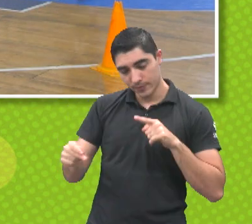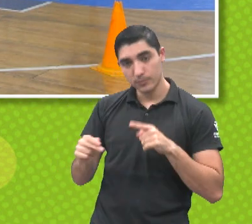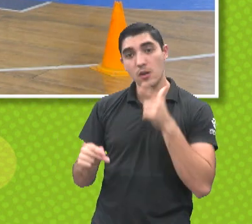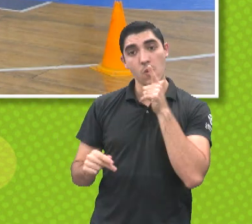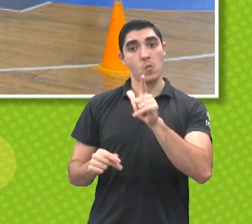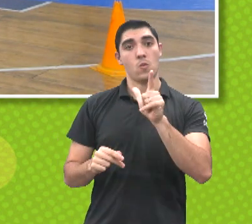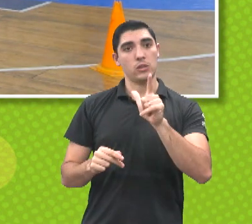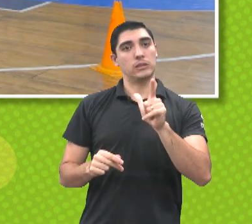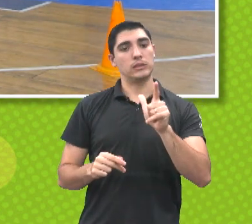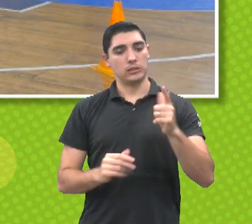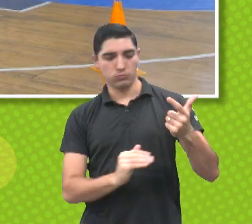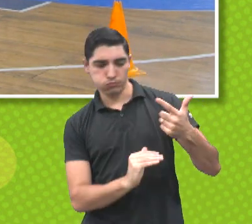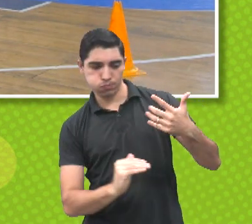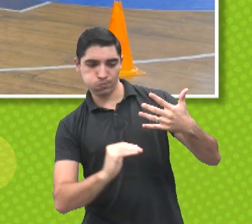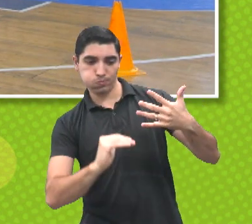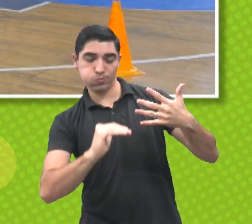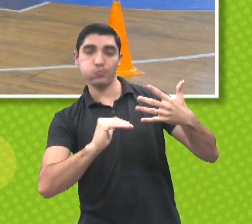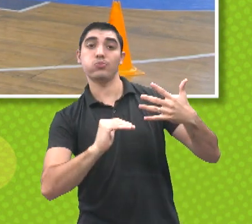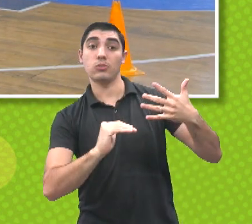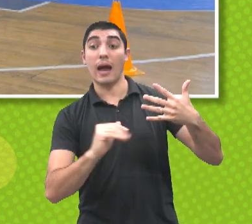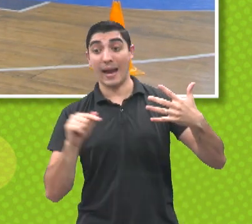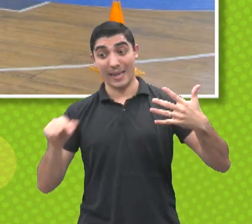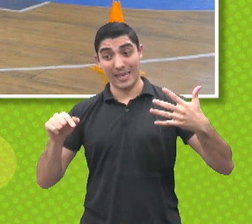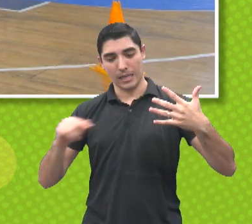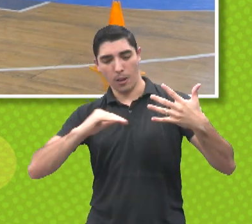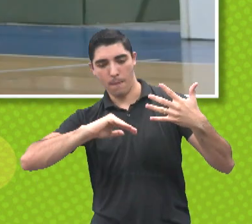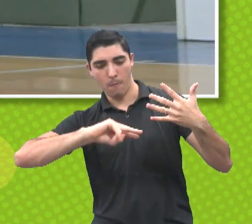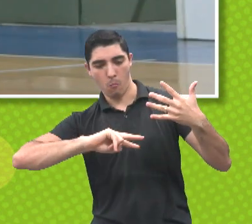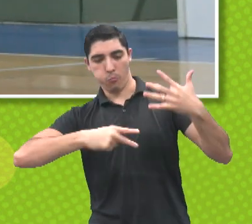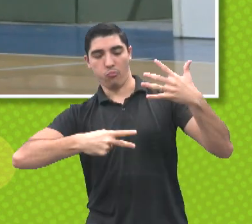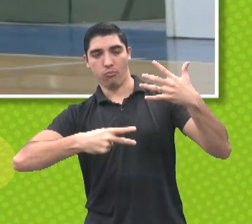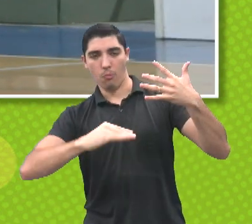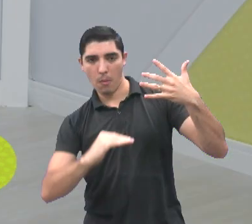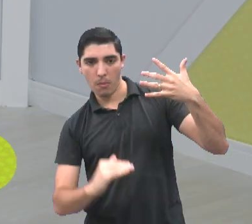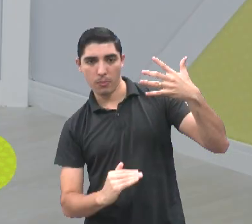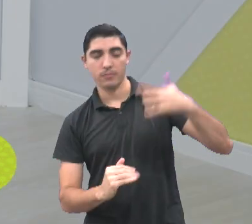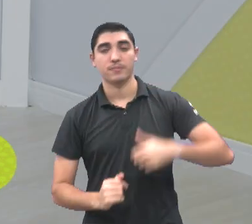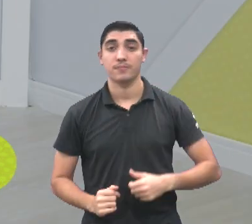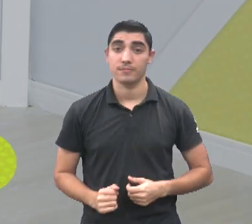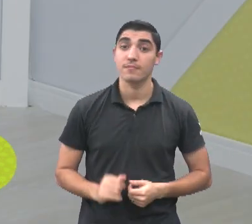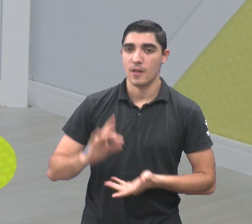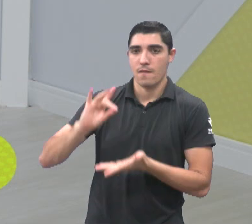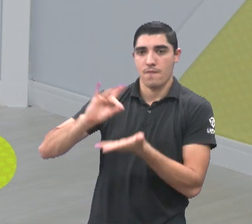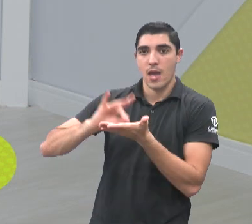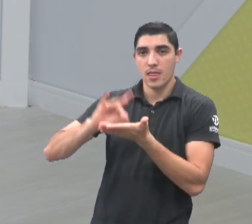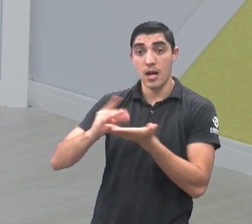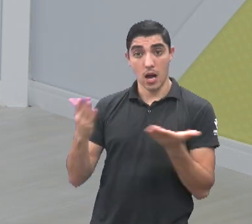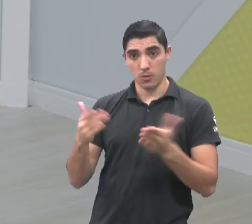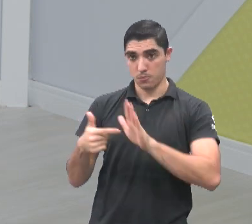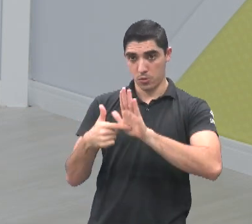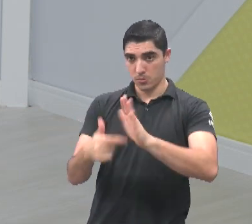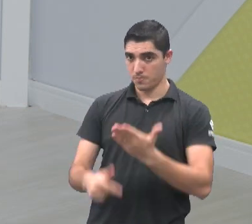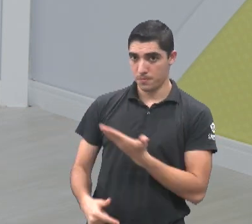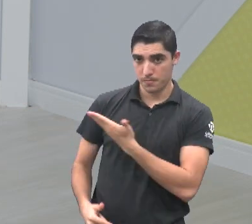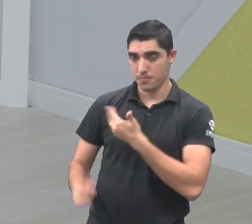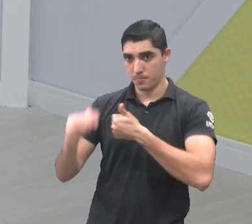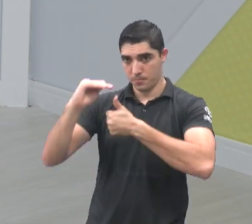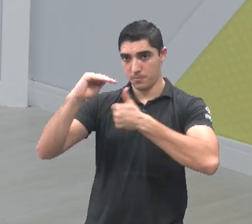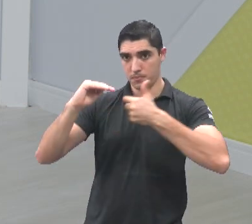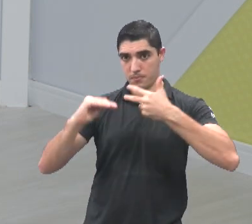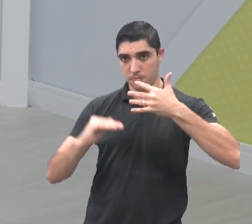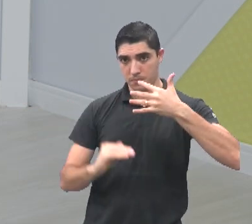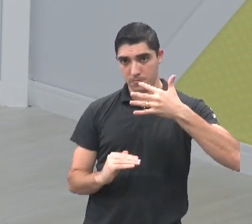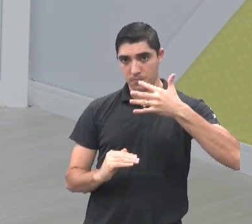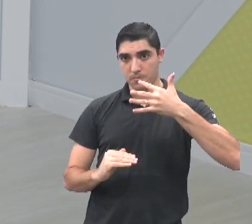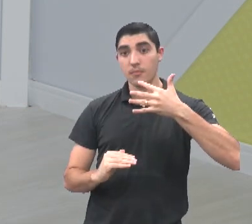subida um pouco, né? Deixar o Paulistano para trás e subir um pouquinho na tabela. Pois é, a gente vai ver a tabela agora, o Matheus vai colocar pra gente, você vai ver como é que tá